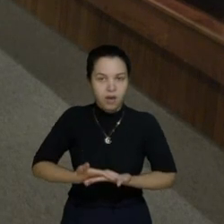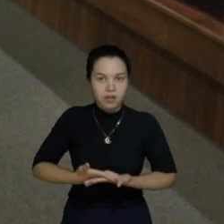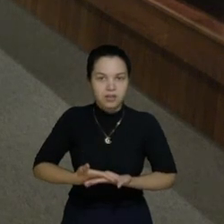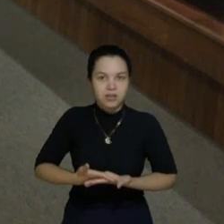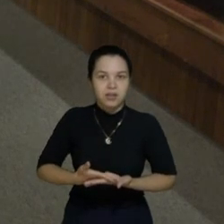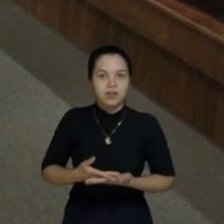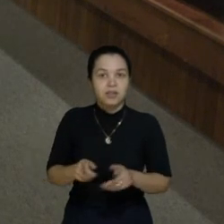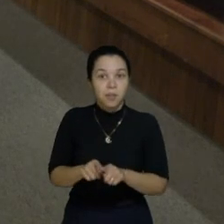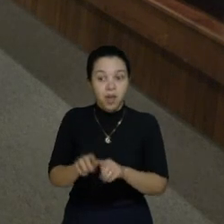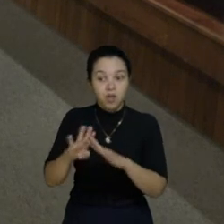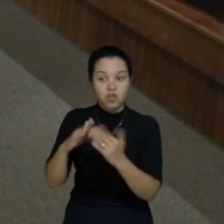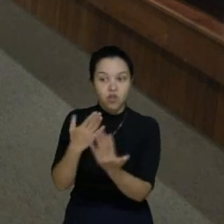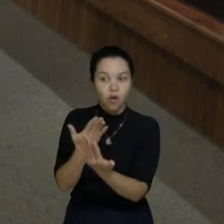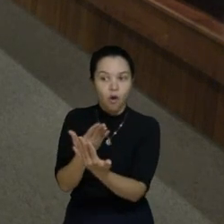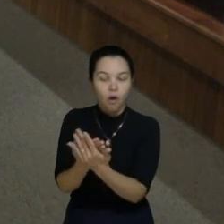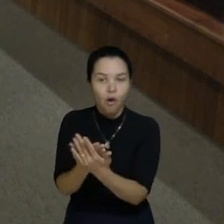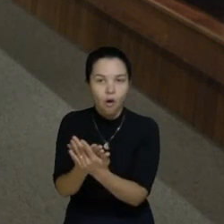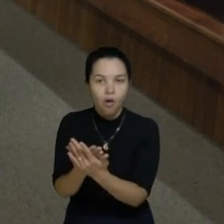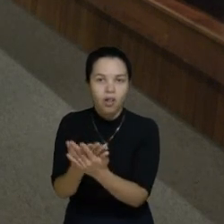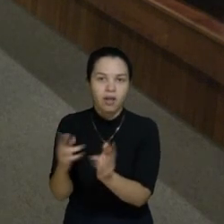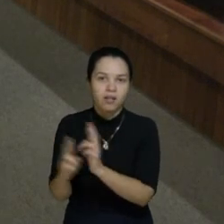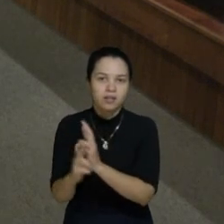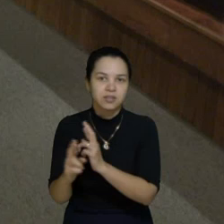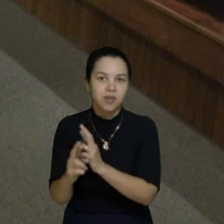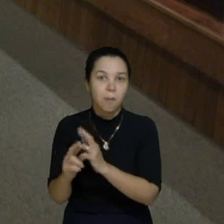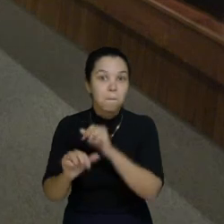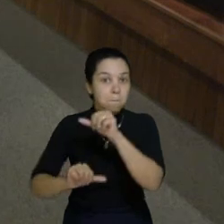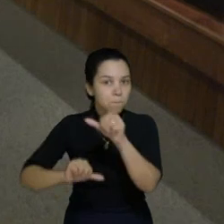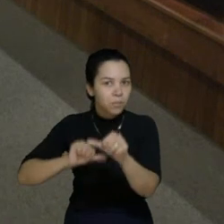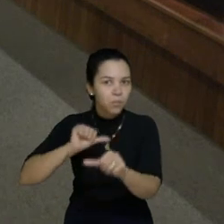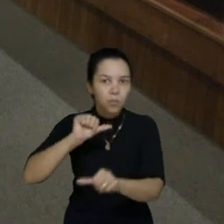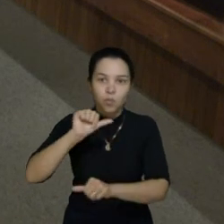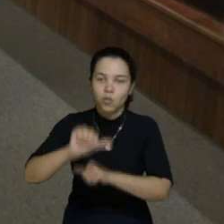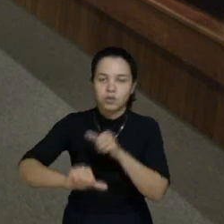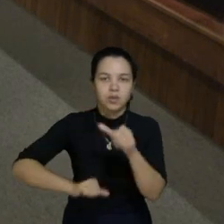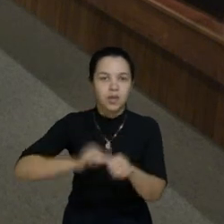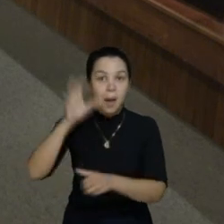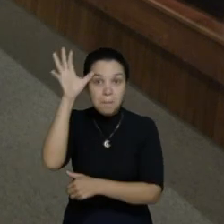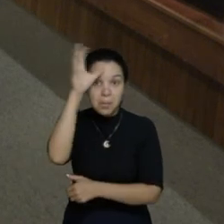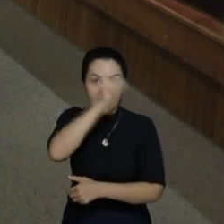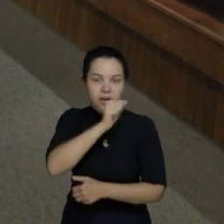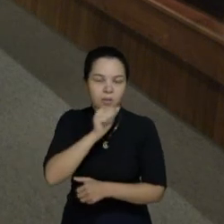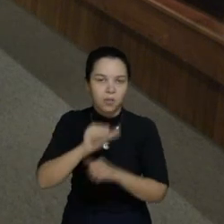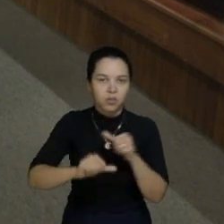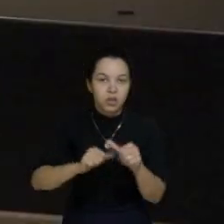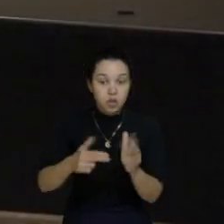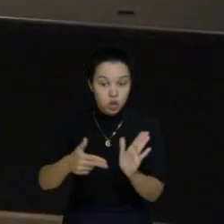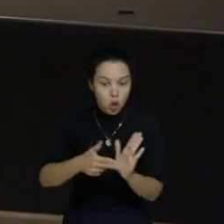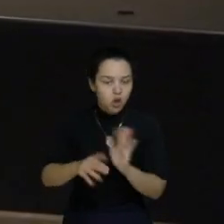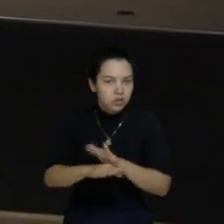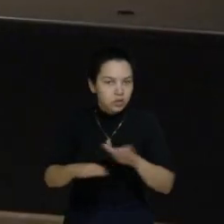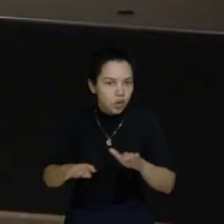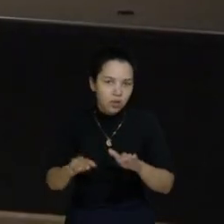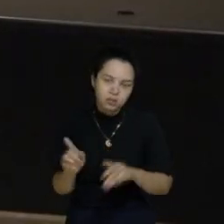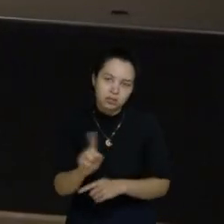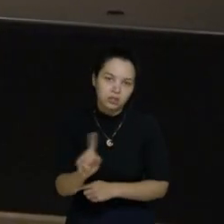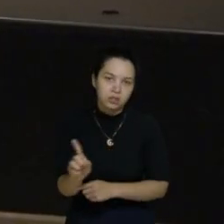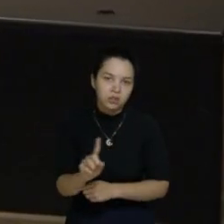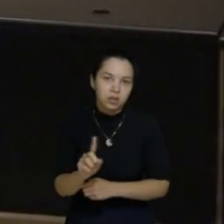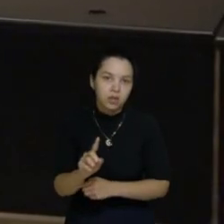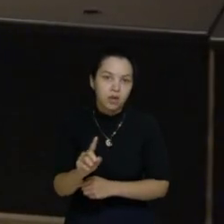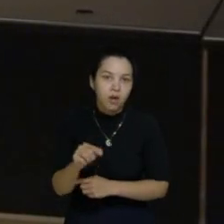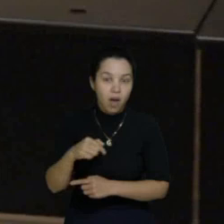escola muda a relação dele com o aprendizado não não tô dizendo para dar nota não é dar nota é dar uma condição de